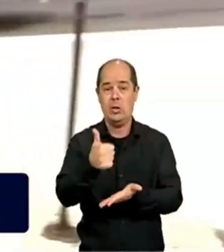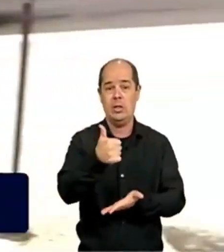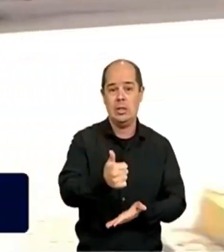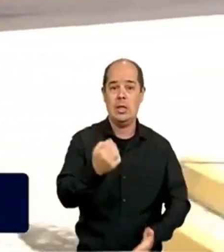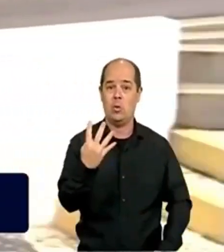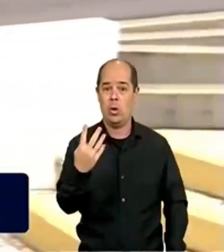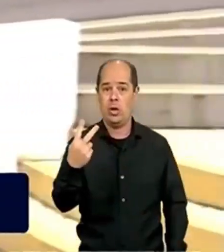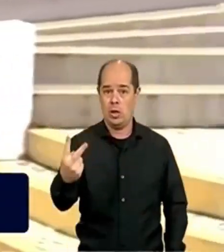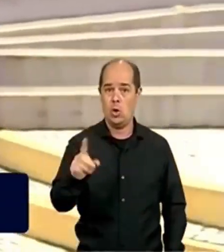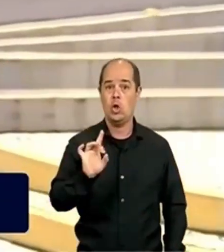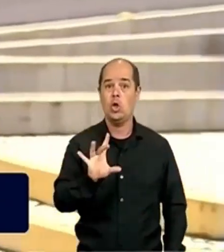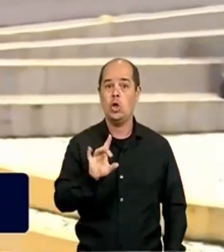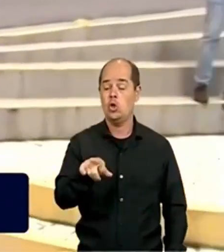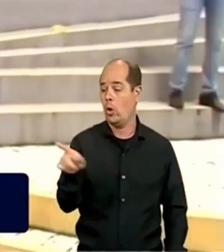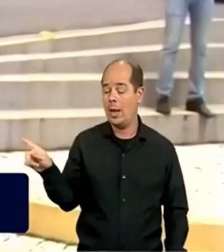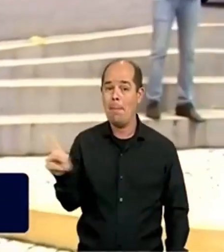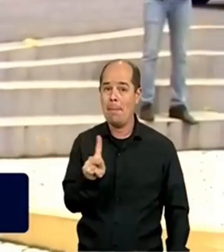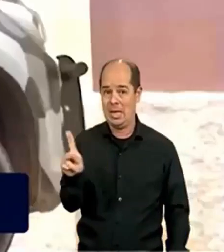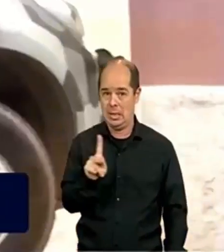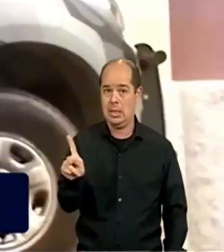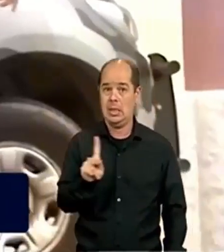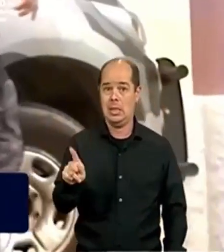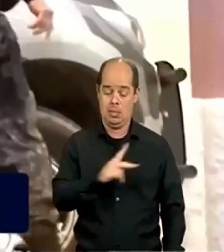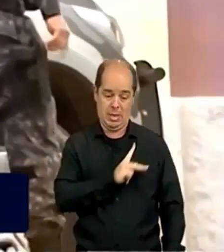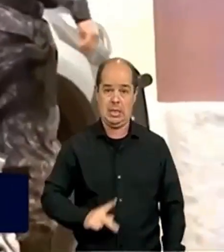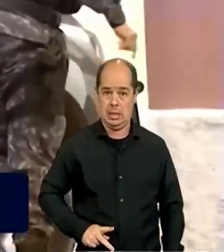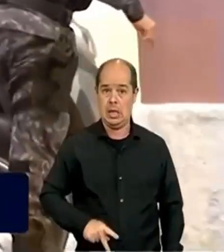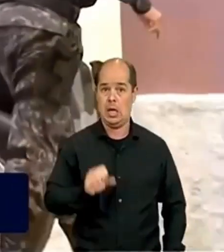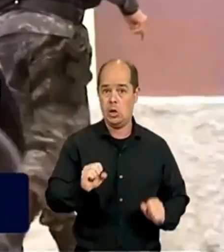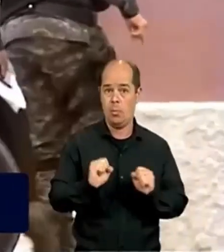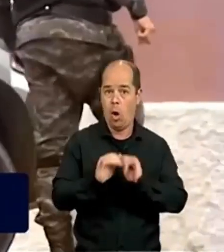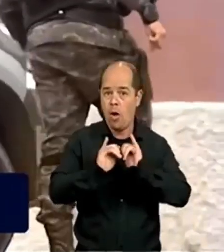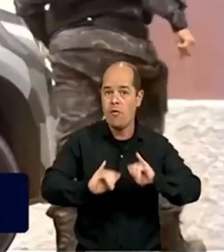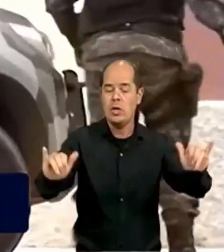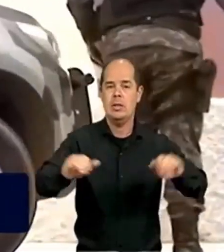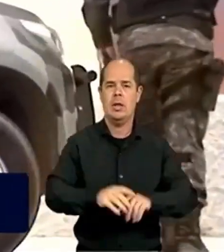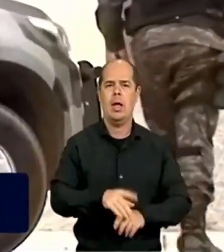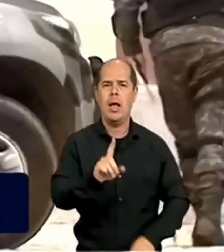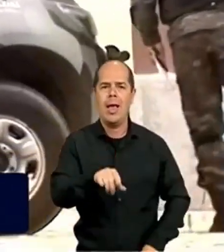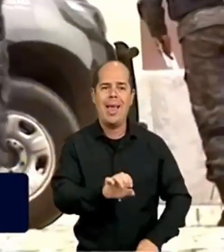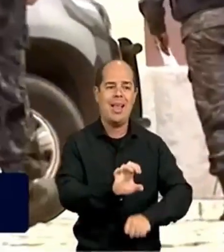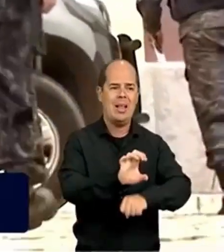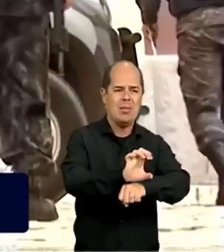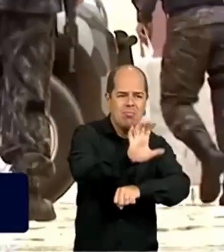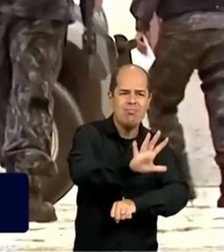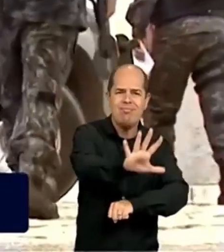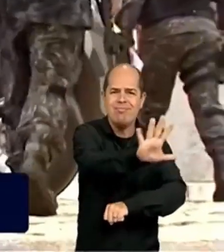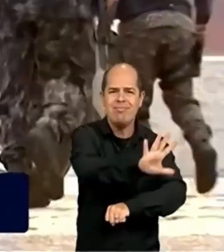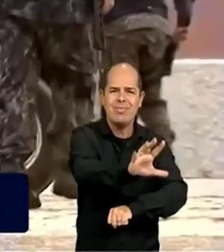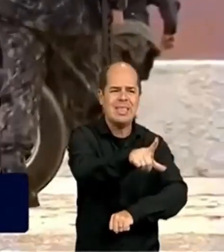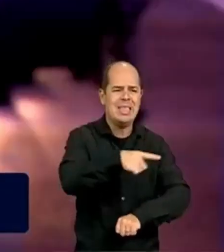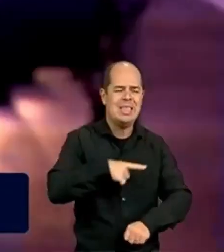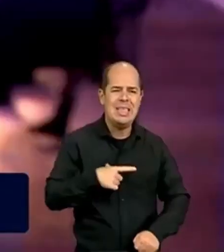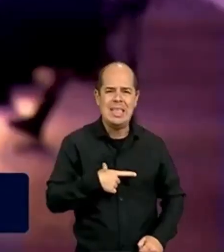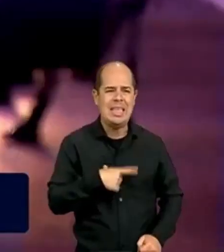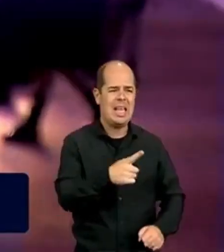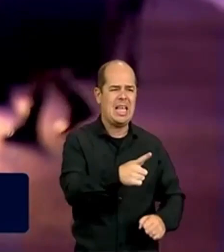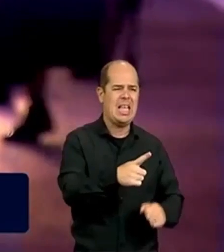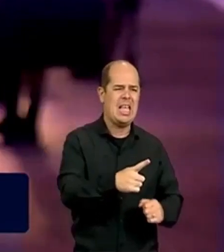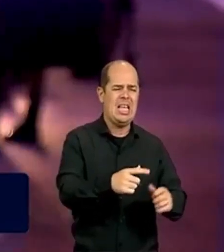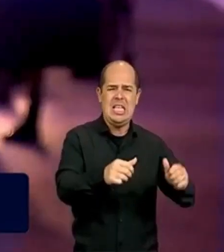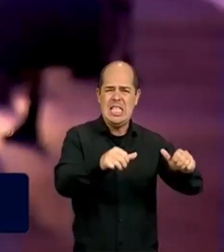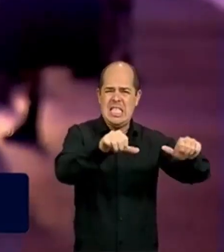federais, por que a GLO? Porque a GLO e as ações subsidiárias é o melhor caminho para a atuação